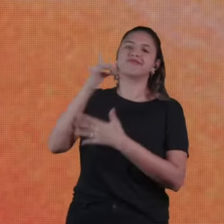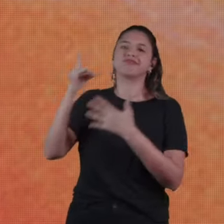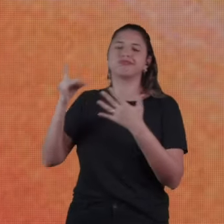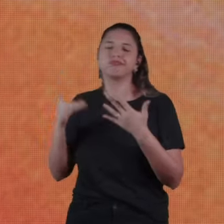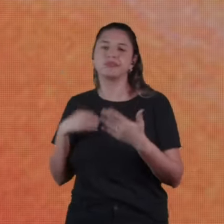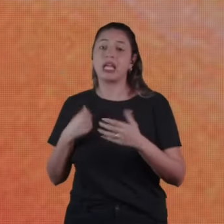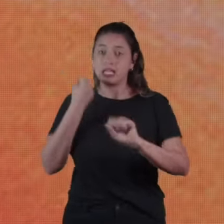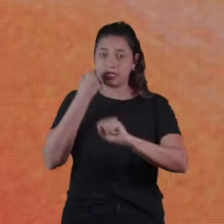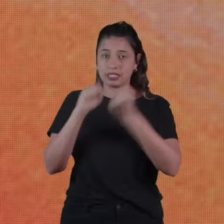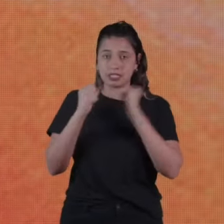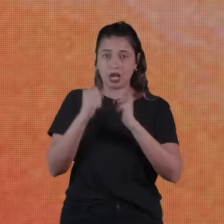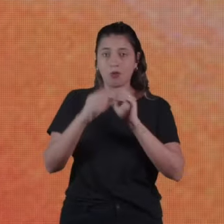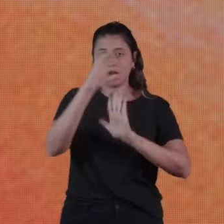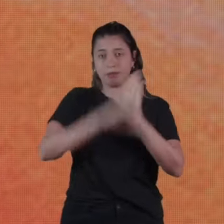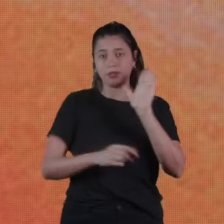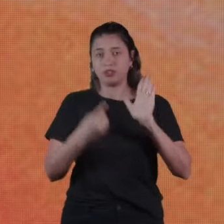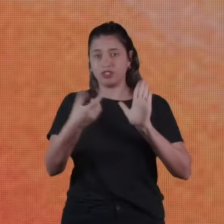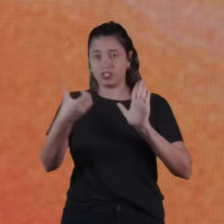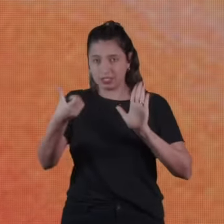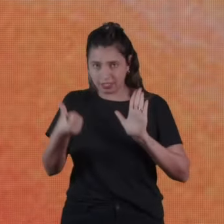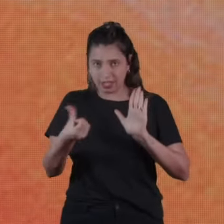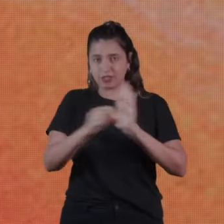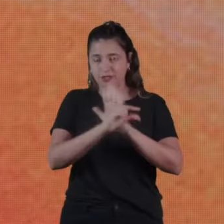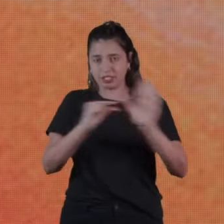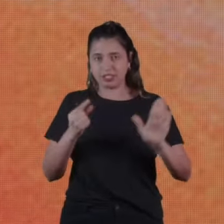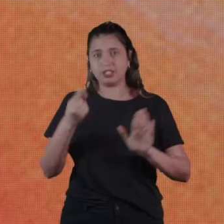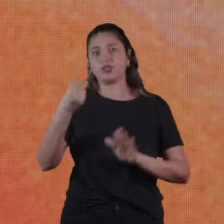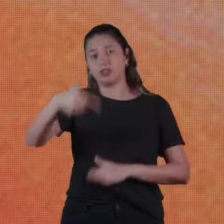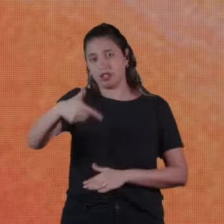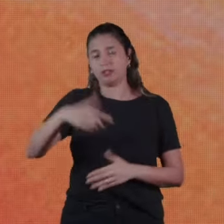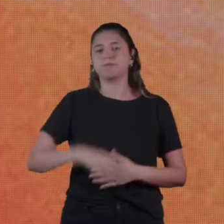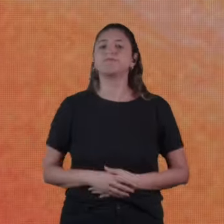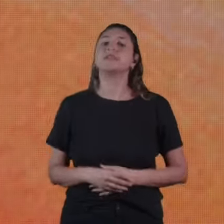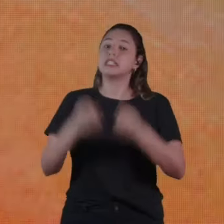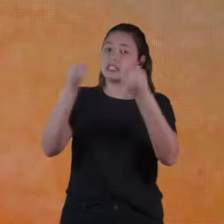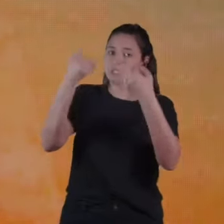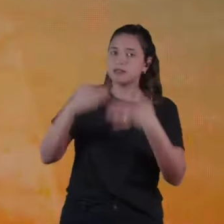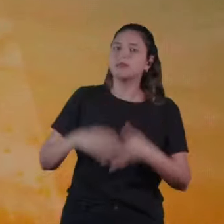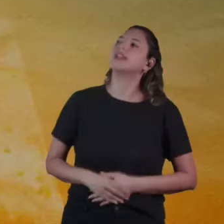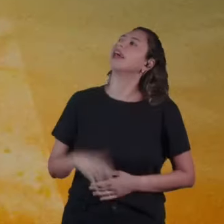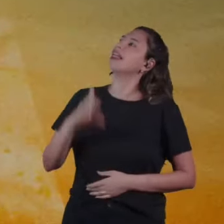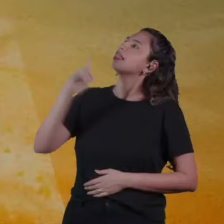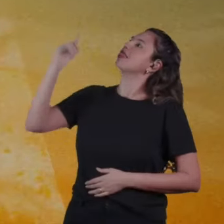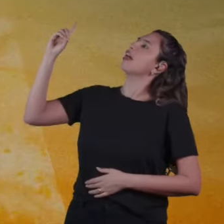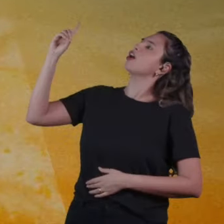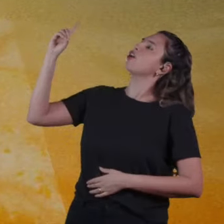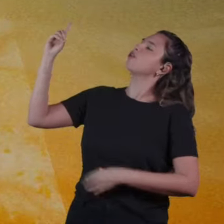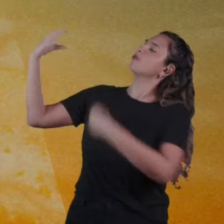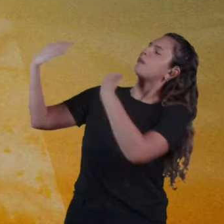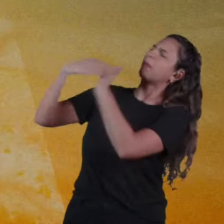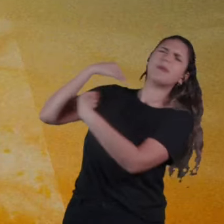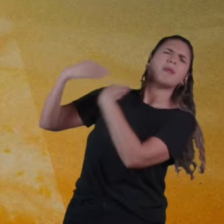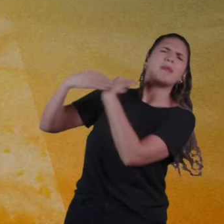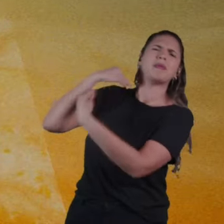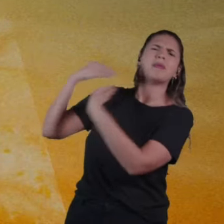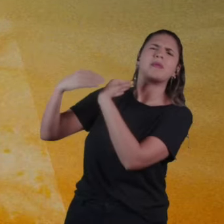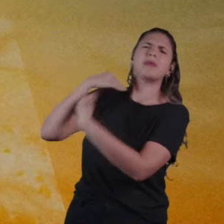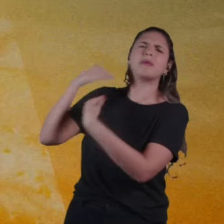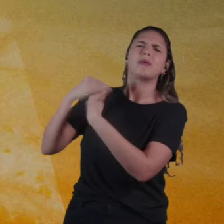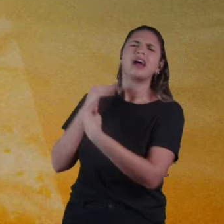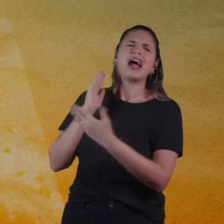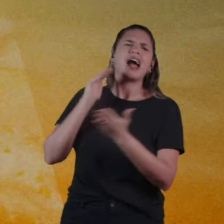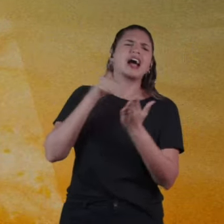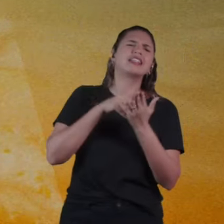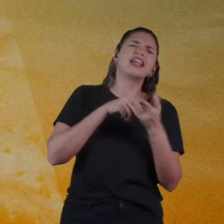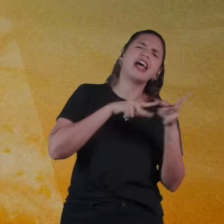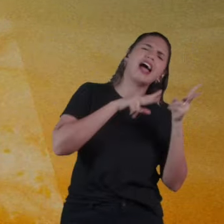Salmo 16, versículo 7 diz assim: Bendigo o Senhor que me aconselha, pois até durante a noite o meu